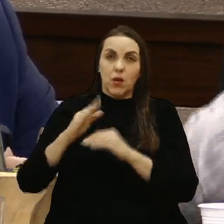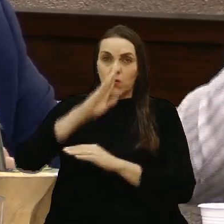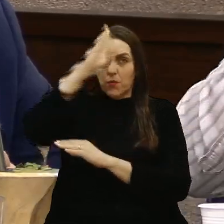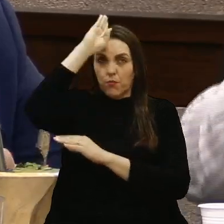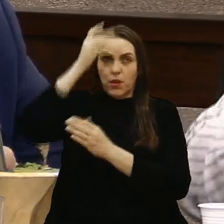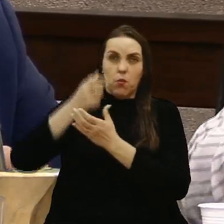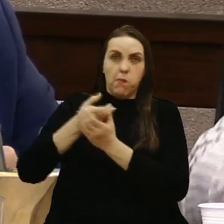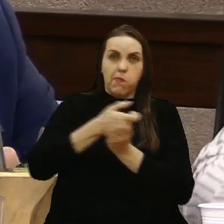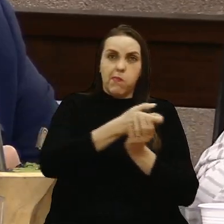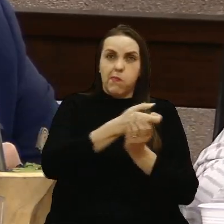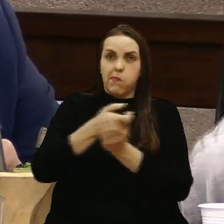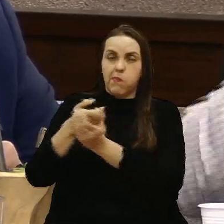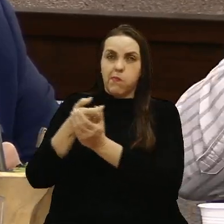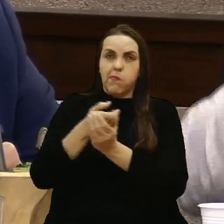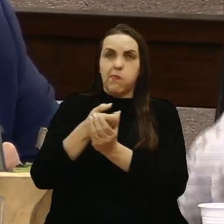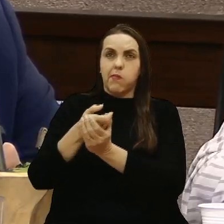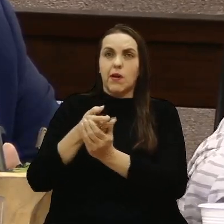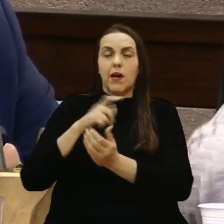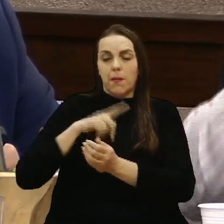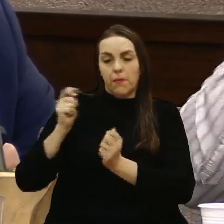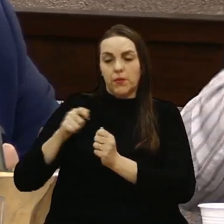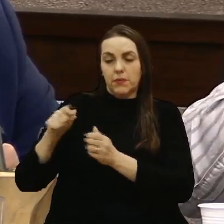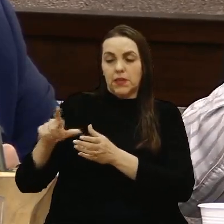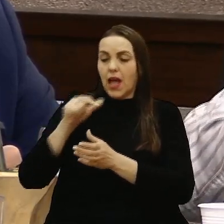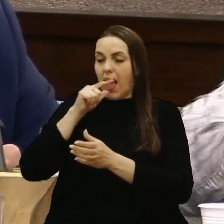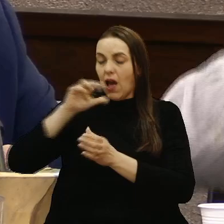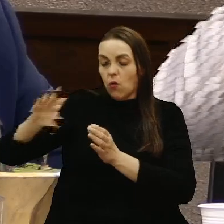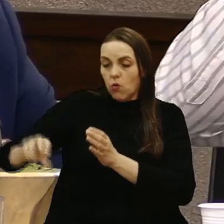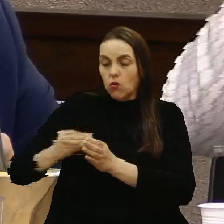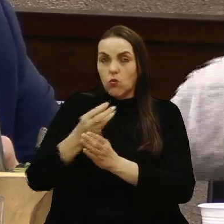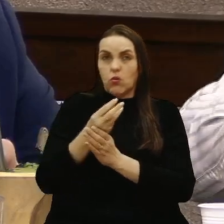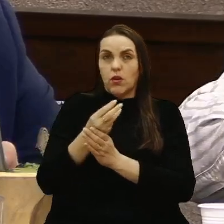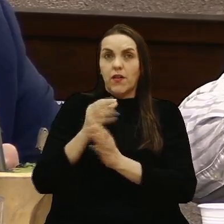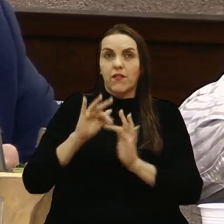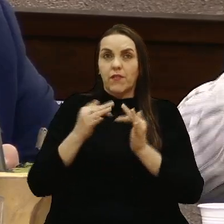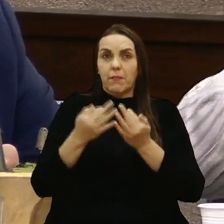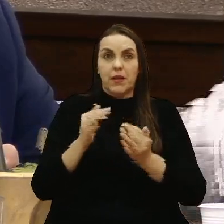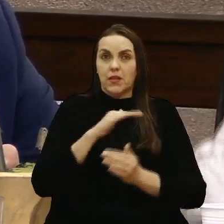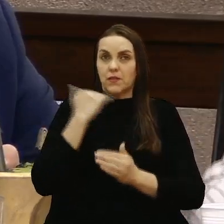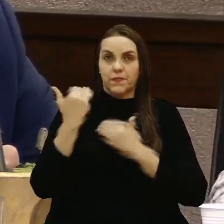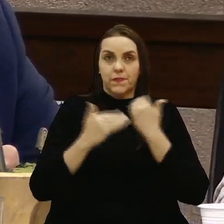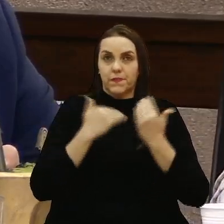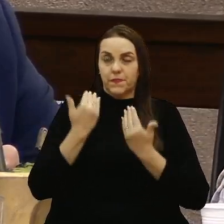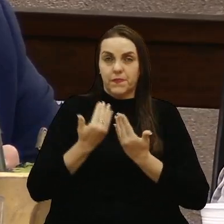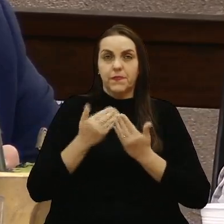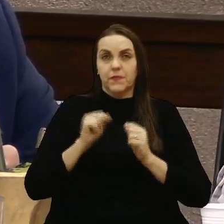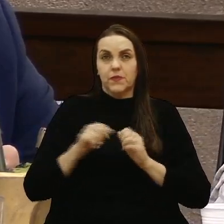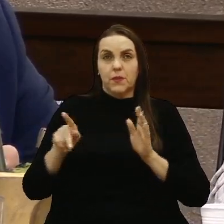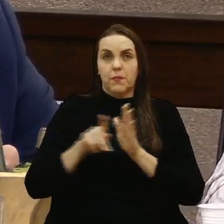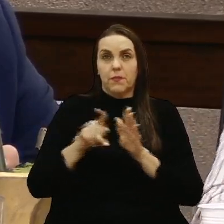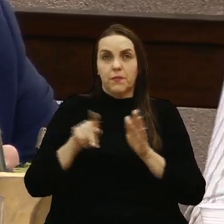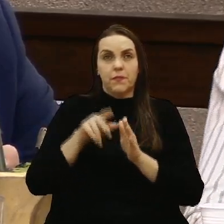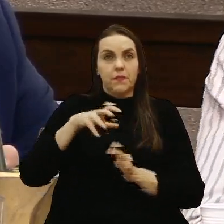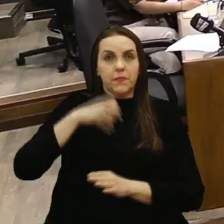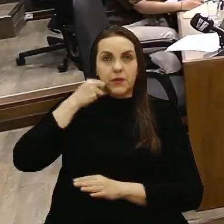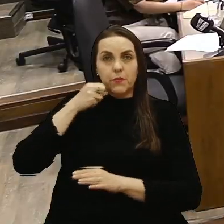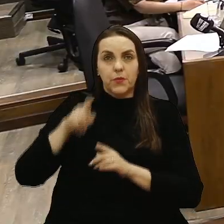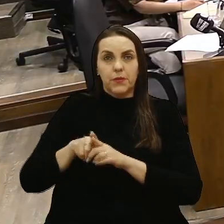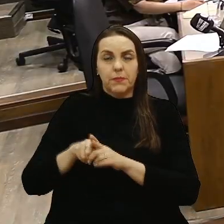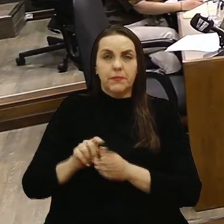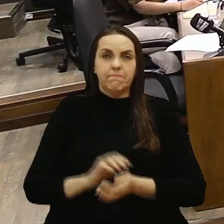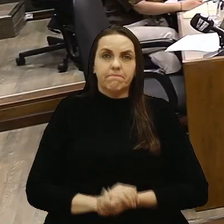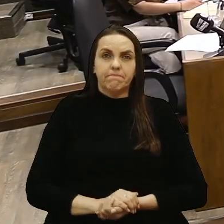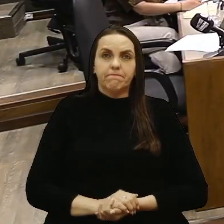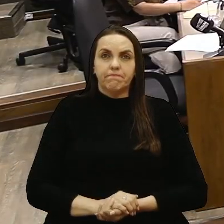suas recargas de água e que as famílias não percam as suas vidas e o seu patrimônio. Muito obrigado. Olha só,